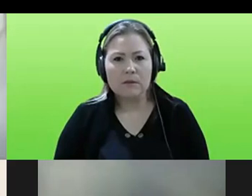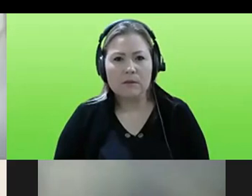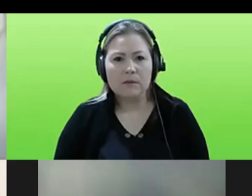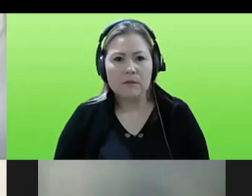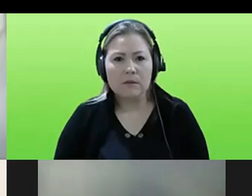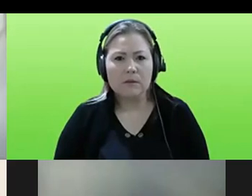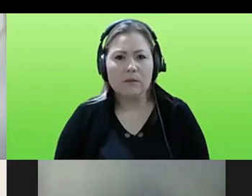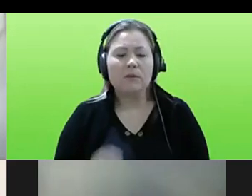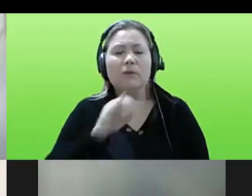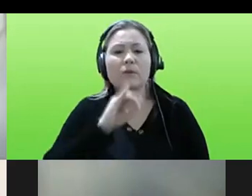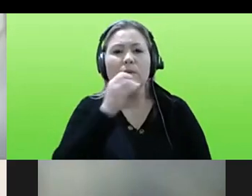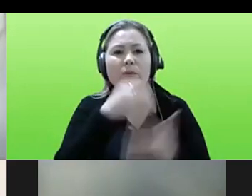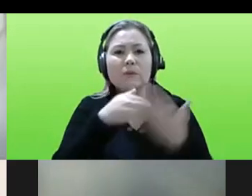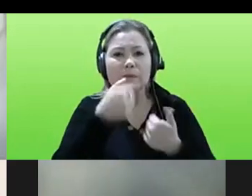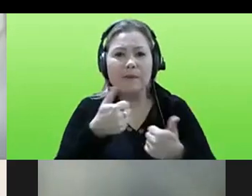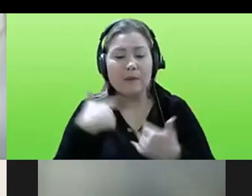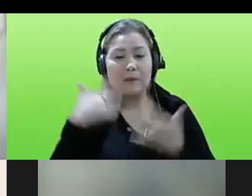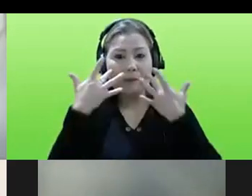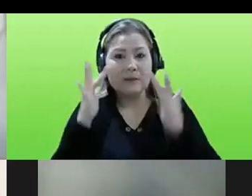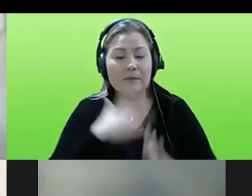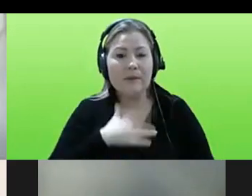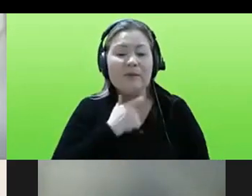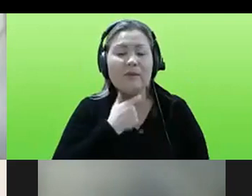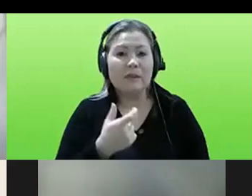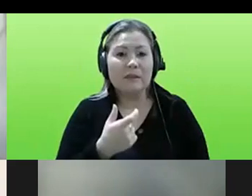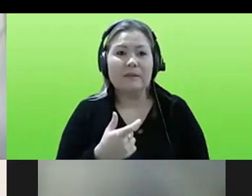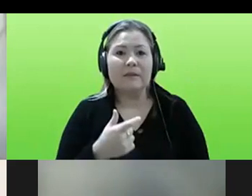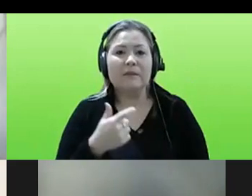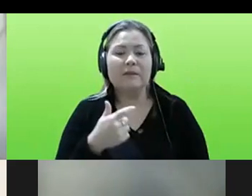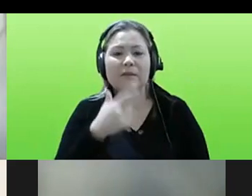Tudo bom, pessoal? Não sei se a minha voz não tá com